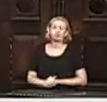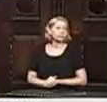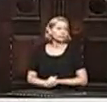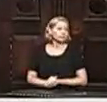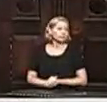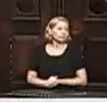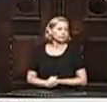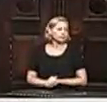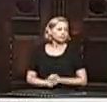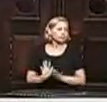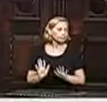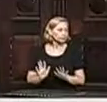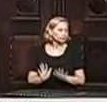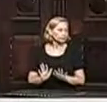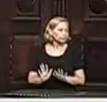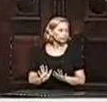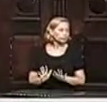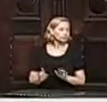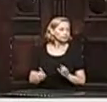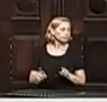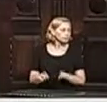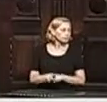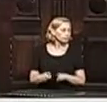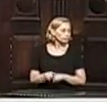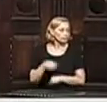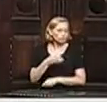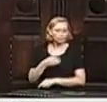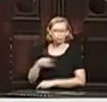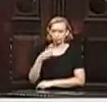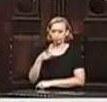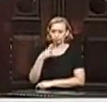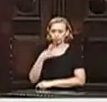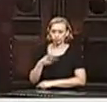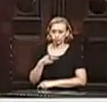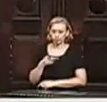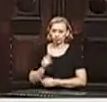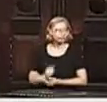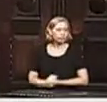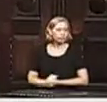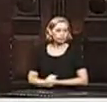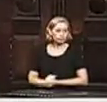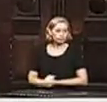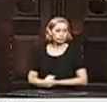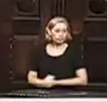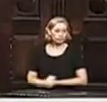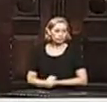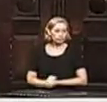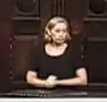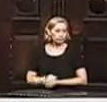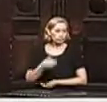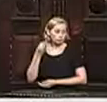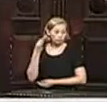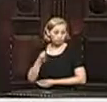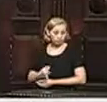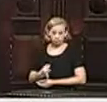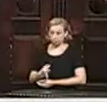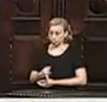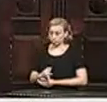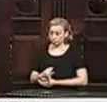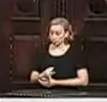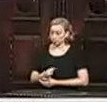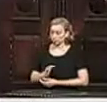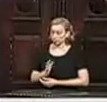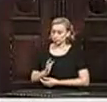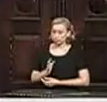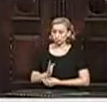FAETEC. Da mesma forma, quero mencionar a reivindicação óbvia, já que vão entrando